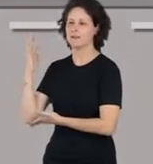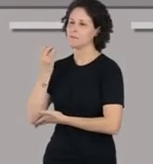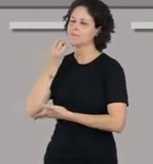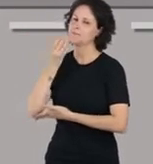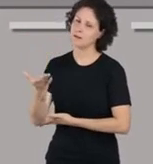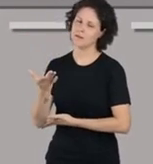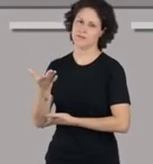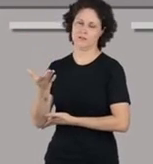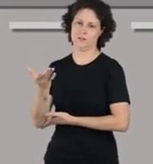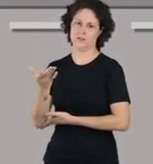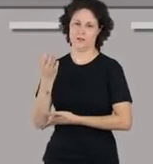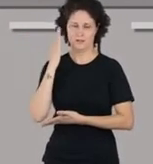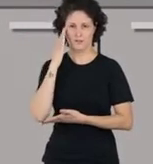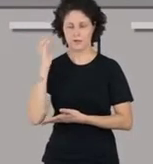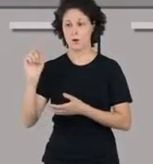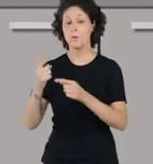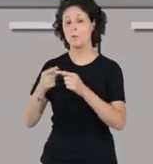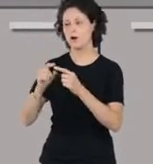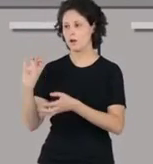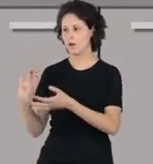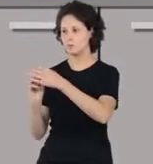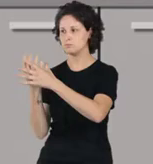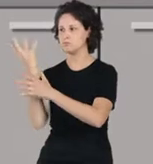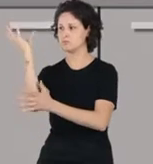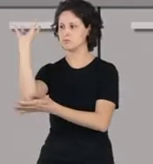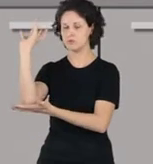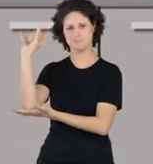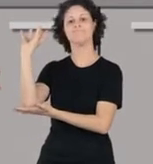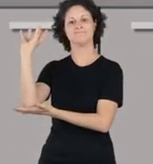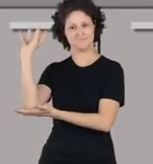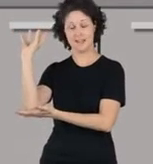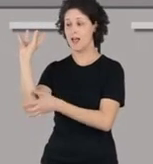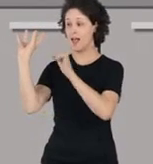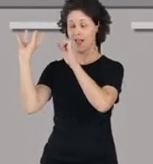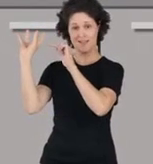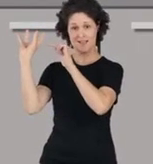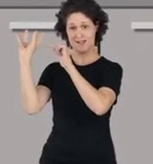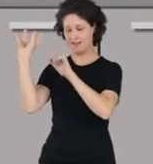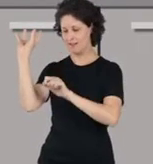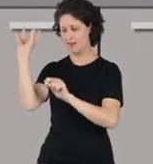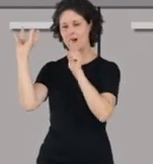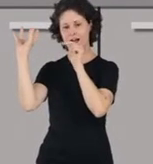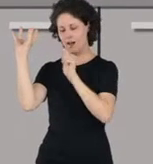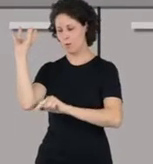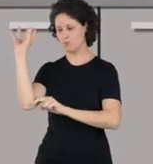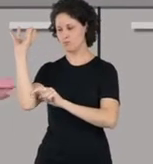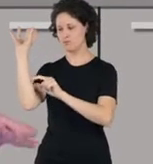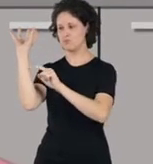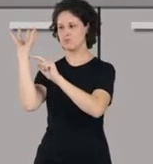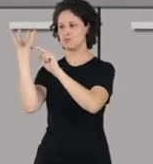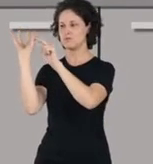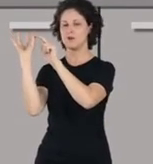ambiente automaticamente vai seguir o princípio de sucessão ecológica. E nós, como aprendemos muito com a natureza,